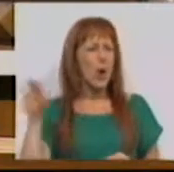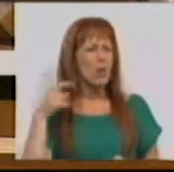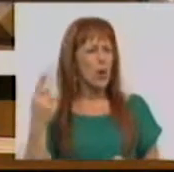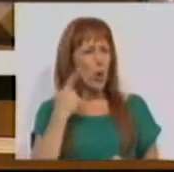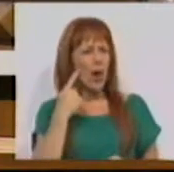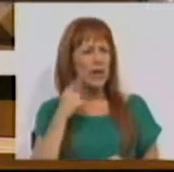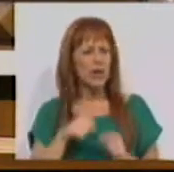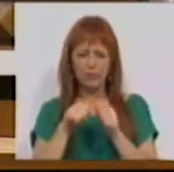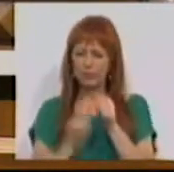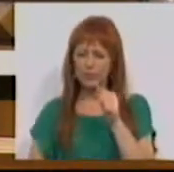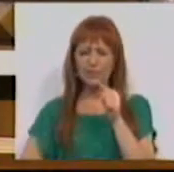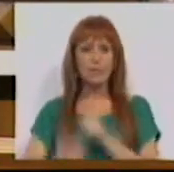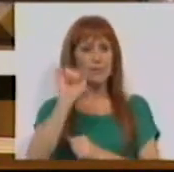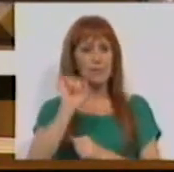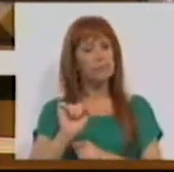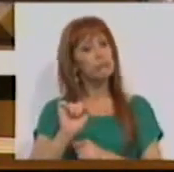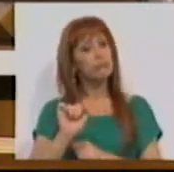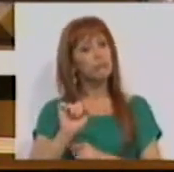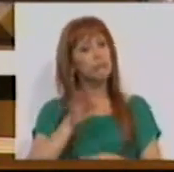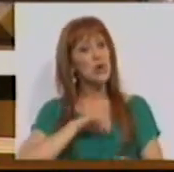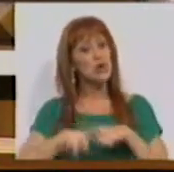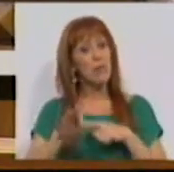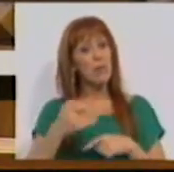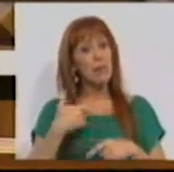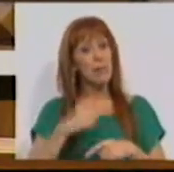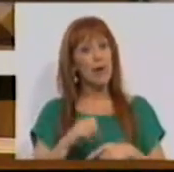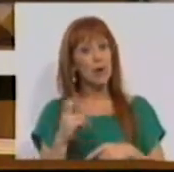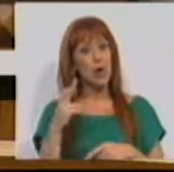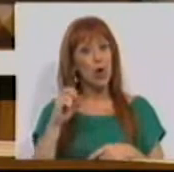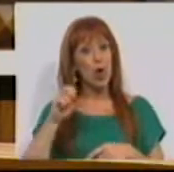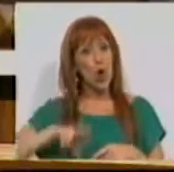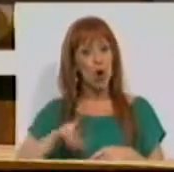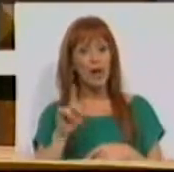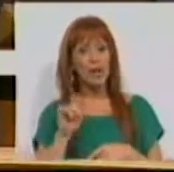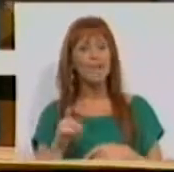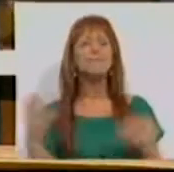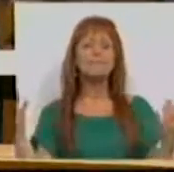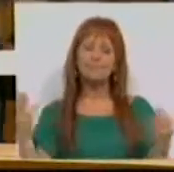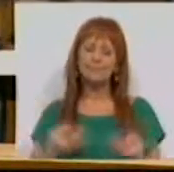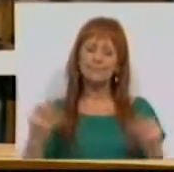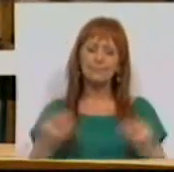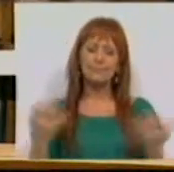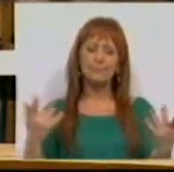muita atenção a intervenção do Sr. Deputado Pedro Roque e, de facto,